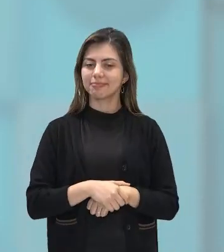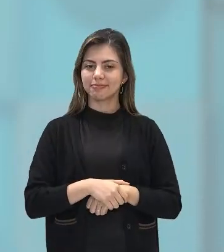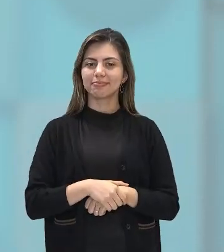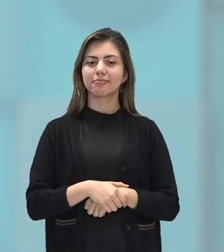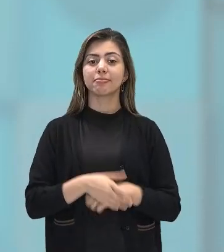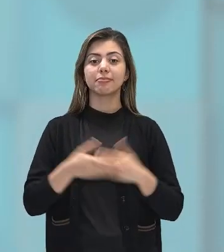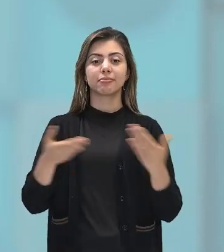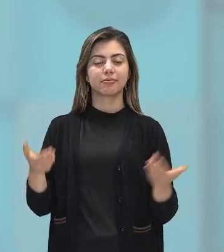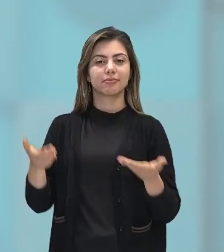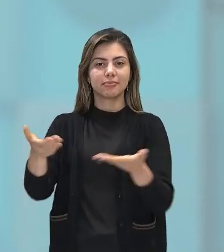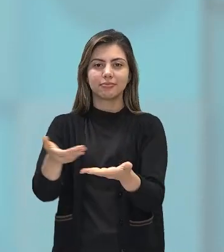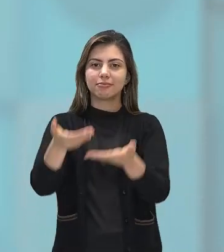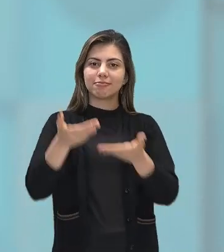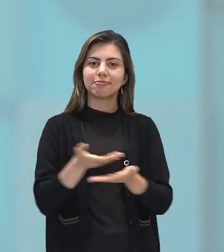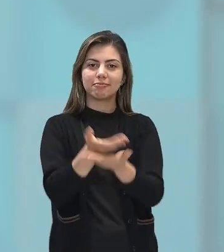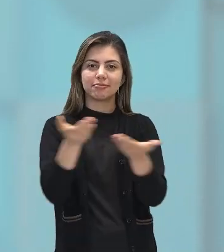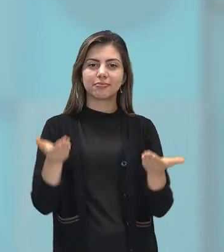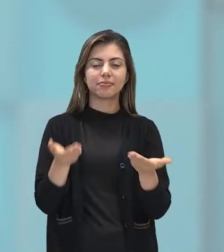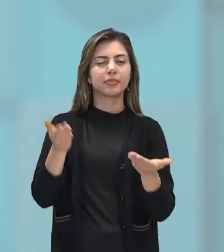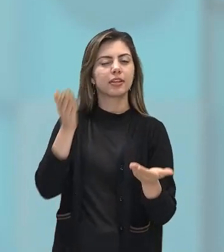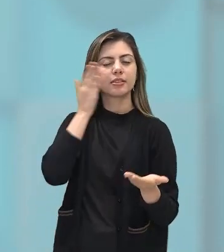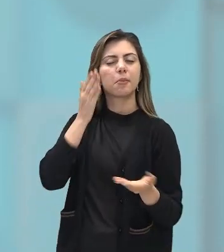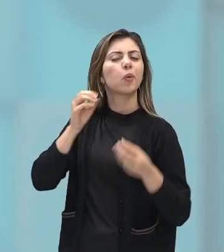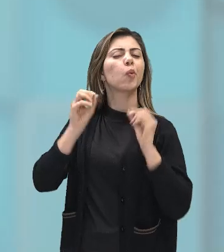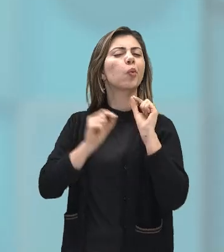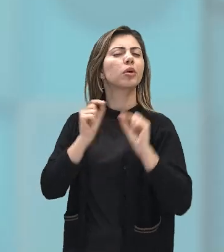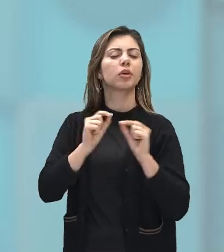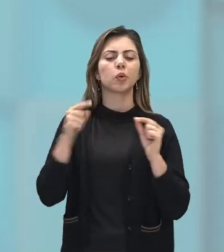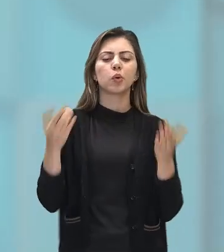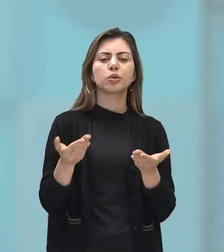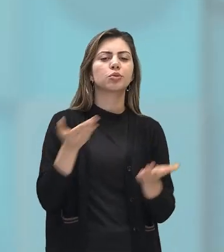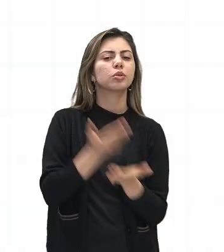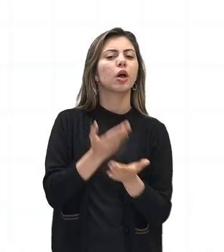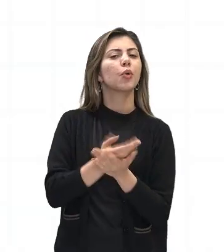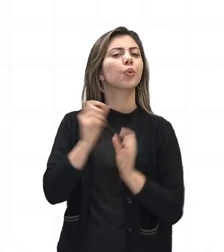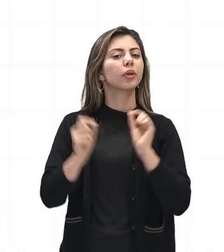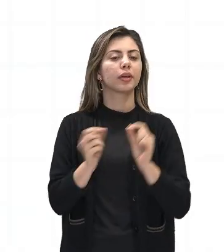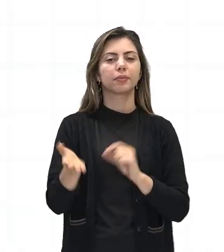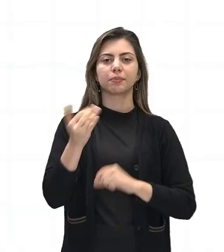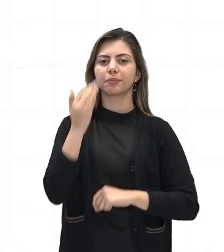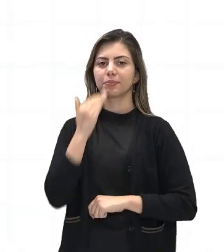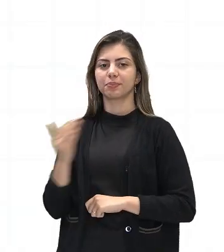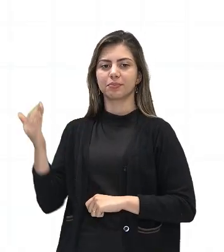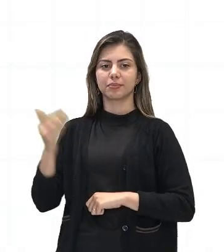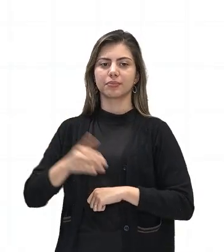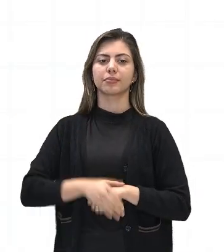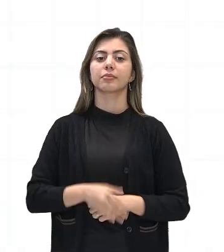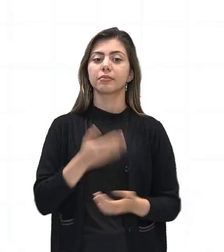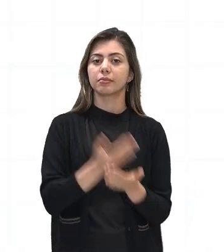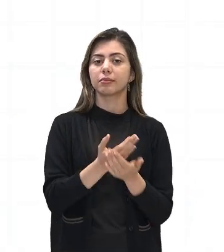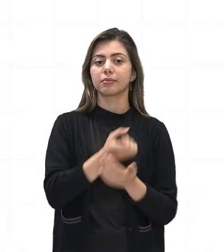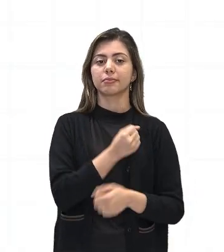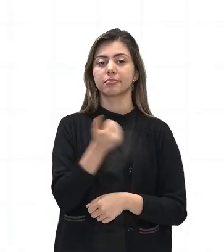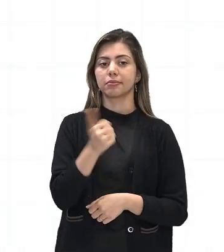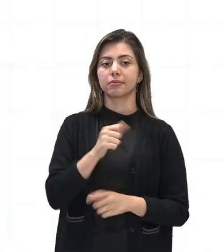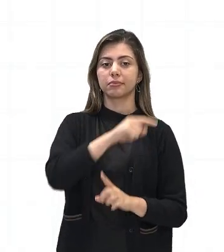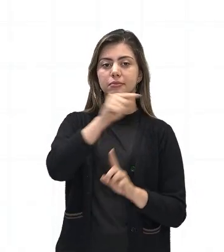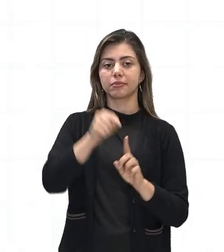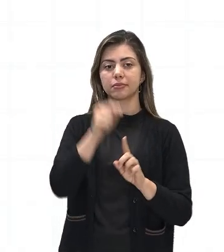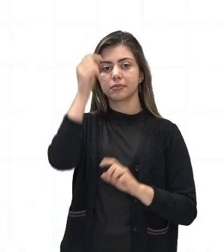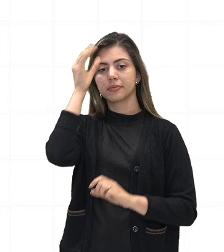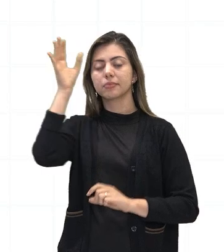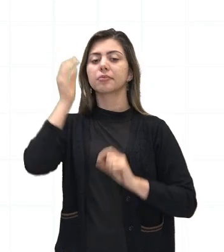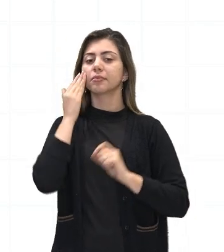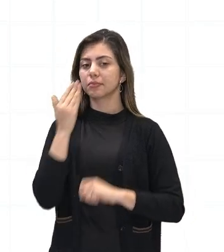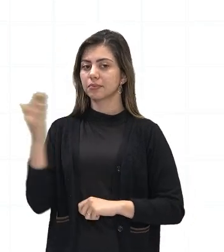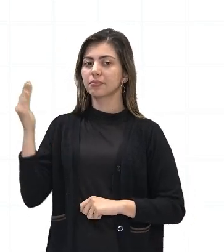Física. Convido vocês agora para saber qual é o conteúdo da nossa aula. Vamos lá? Aula 11, objeto de